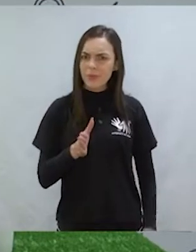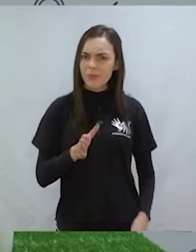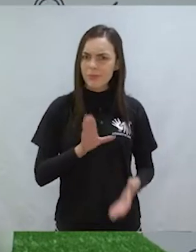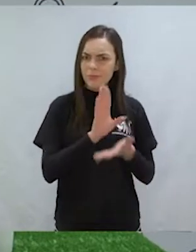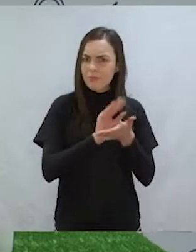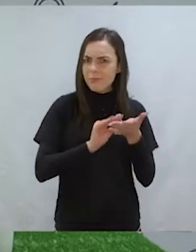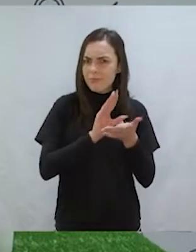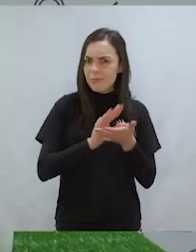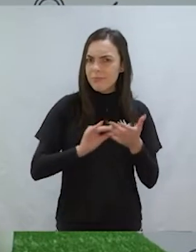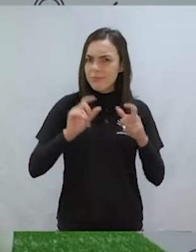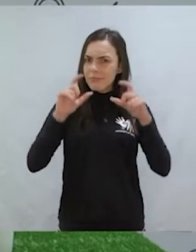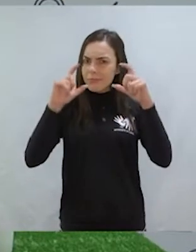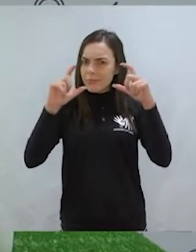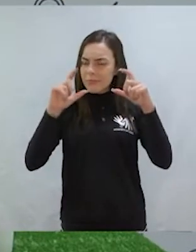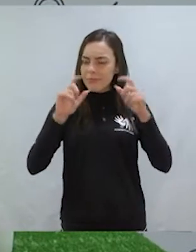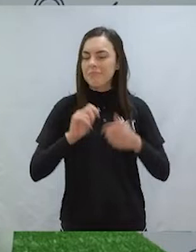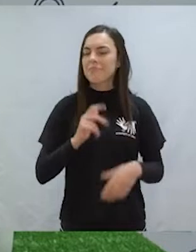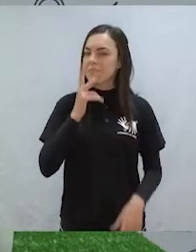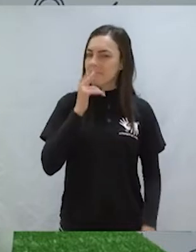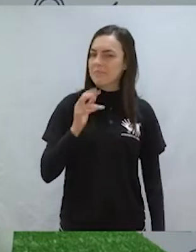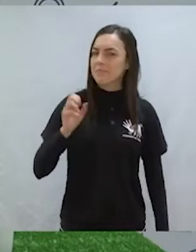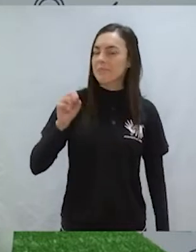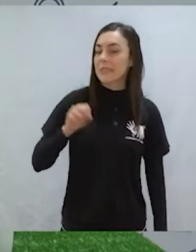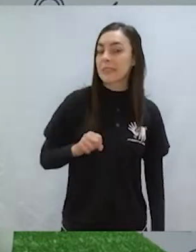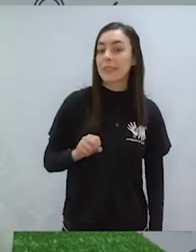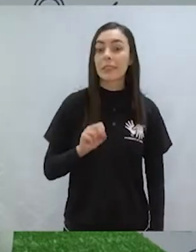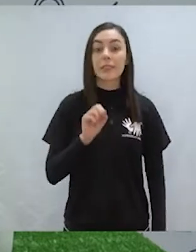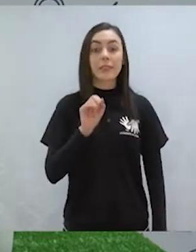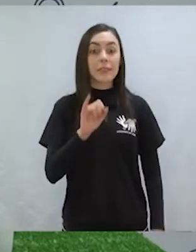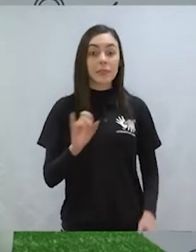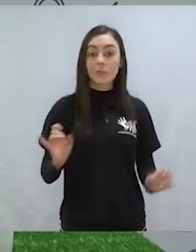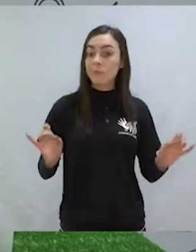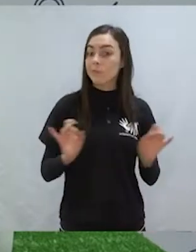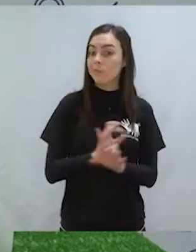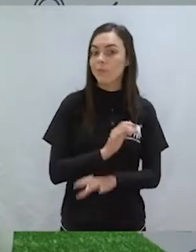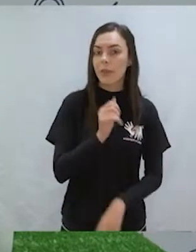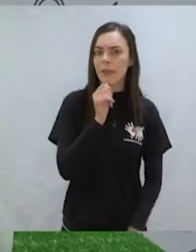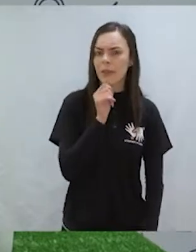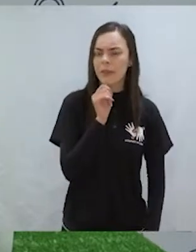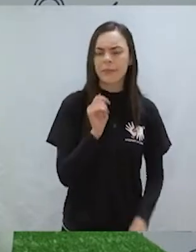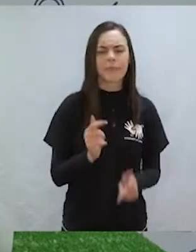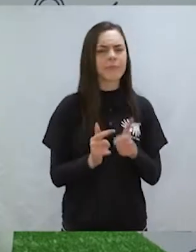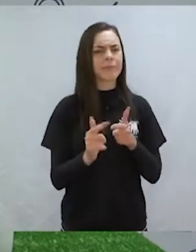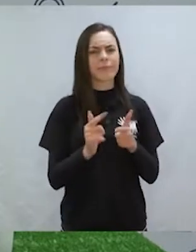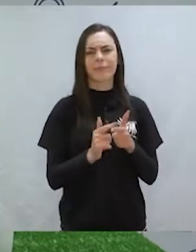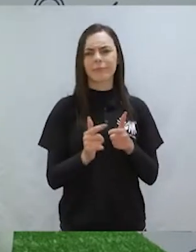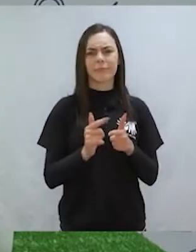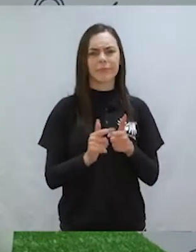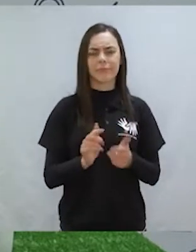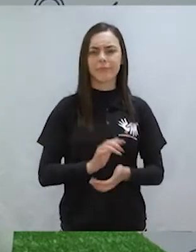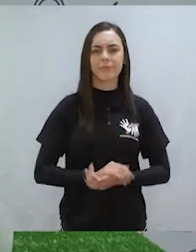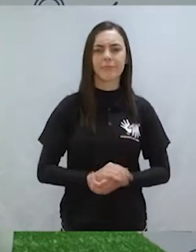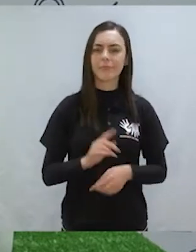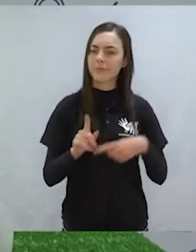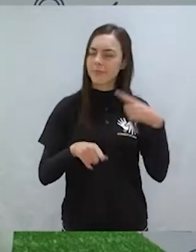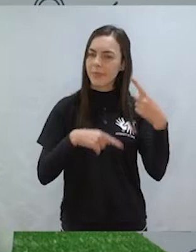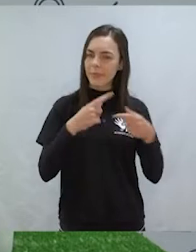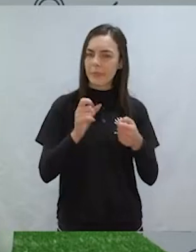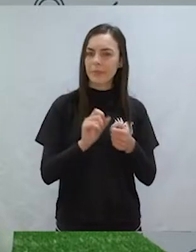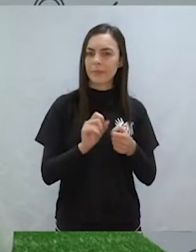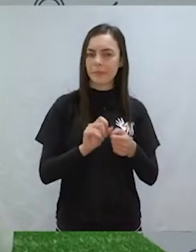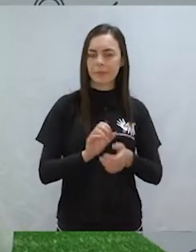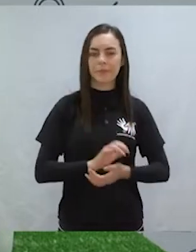Anotaram lá? Fizeram o cabeçalho? Acredito que sim. Se de repente não terminou ainda, não tem problema. Você vai fazendo na sequência,